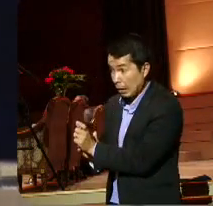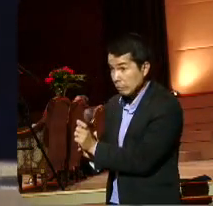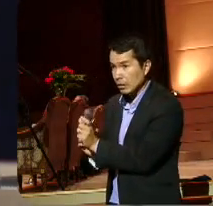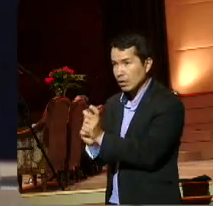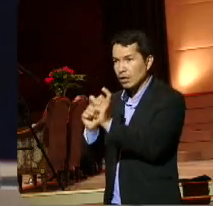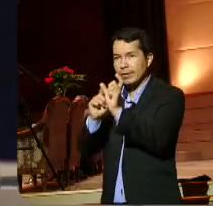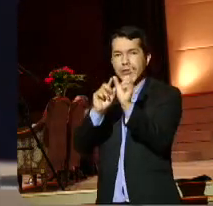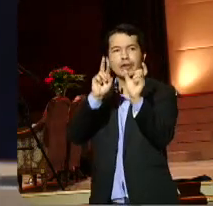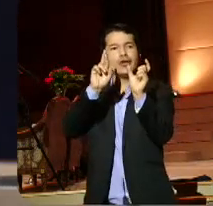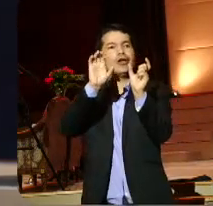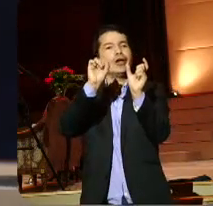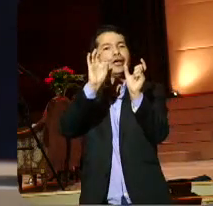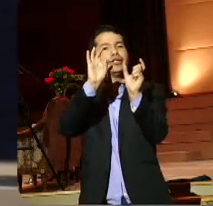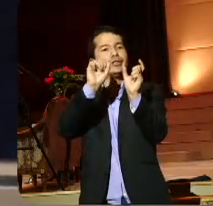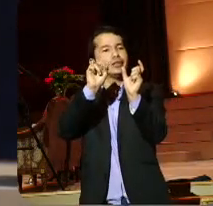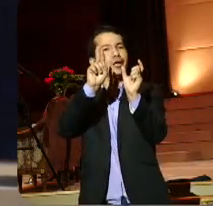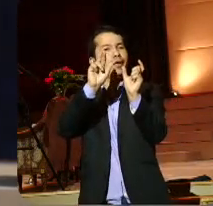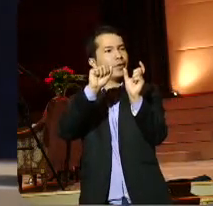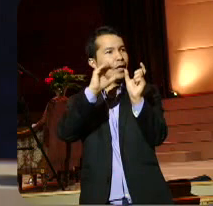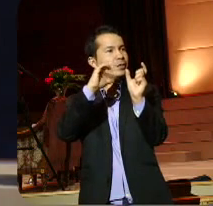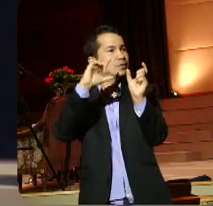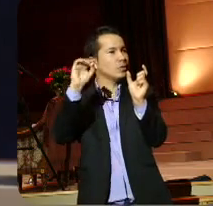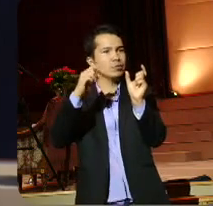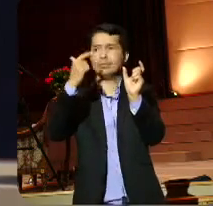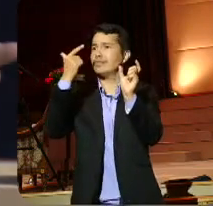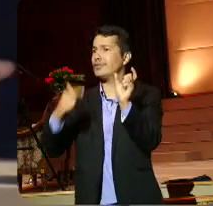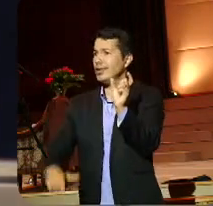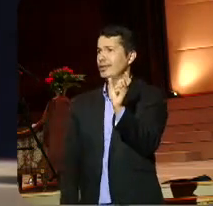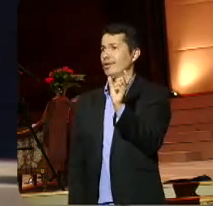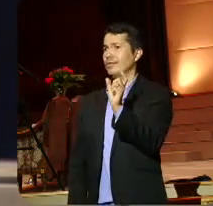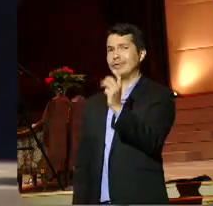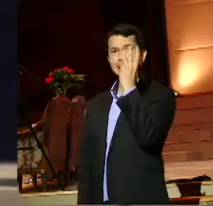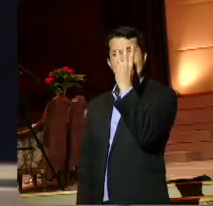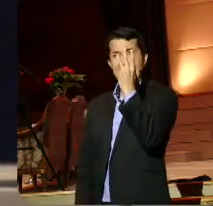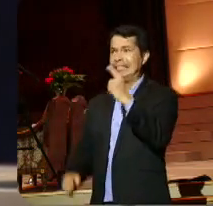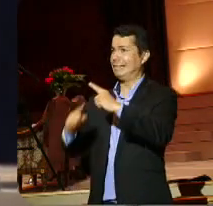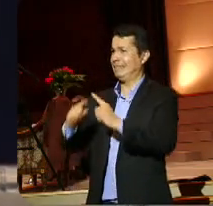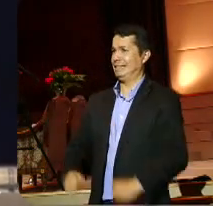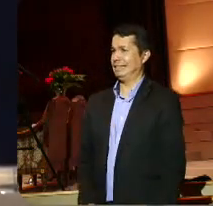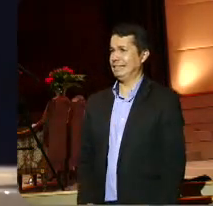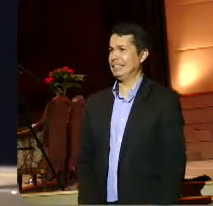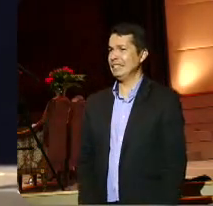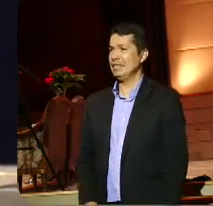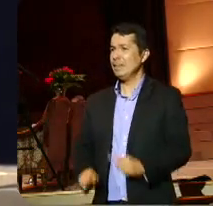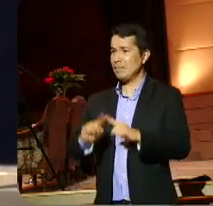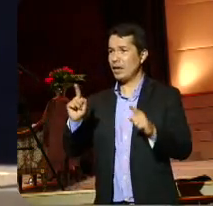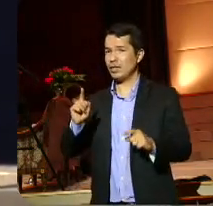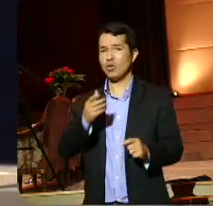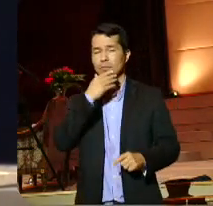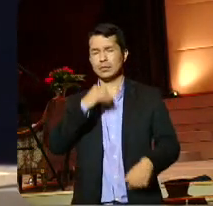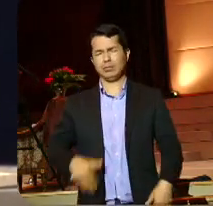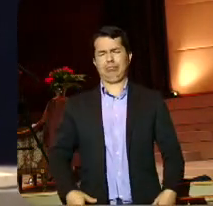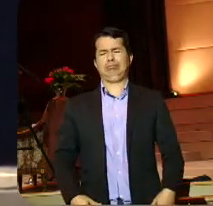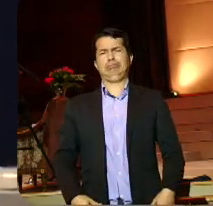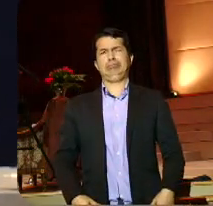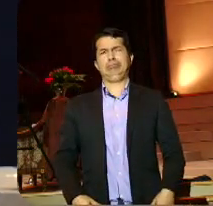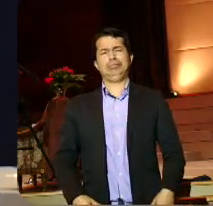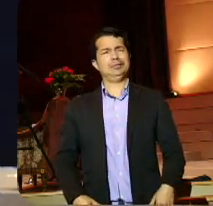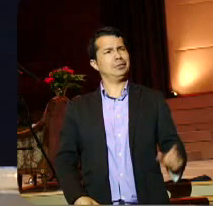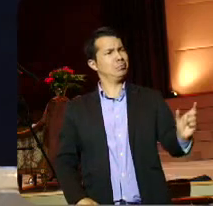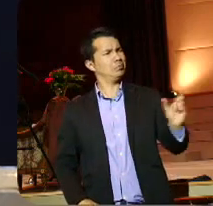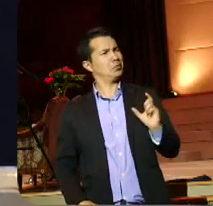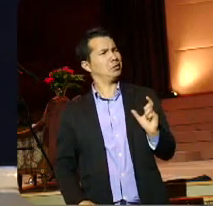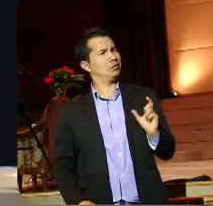E aí um dia ele estava orando por restauração, e ele disse: Senhor, eu não entendo nada. Por que restauração e